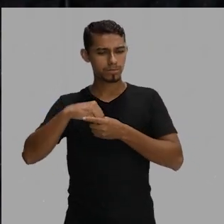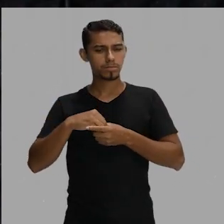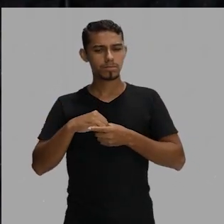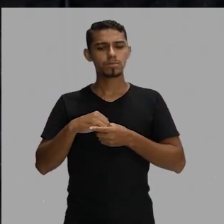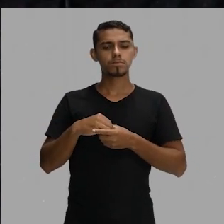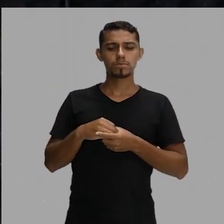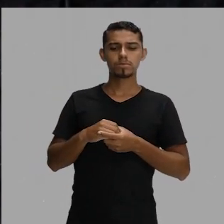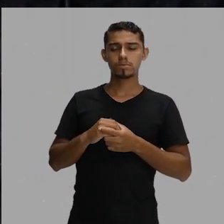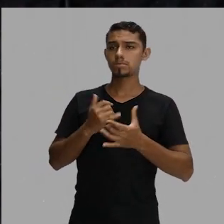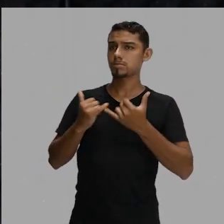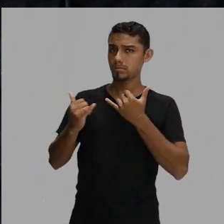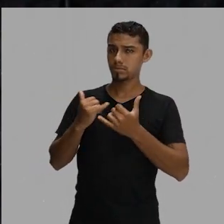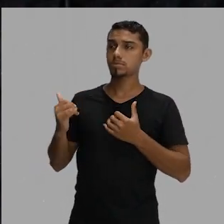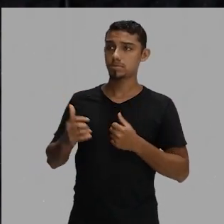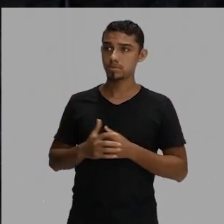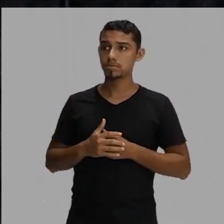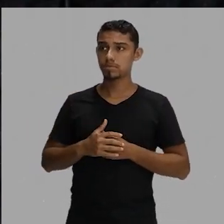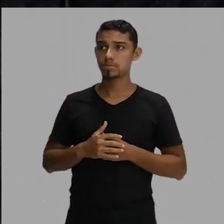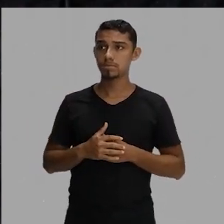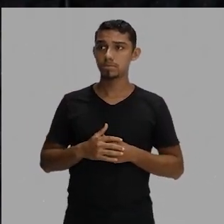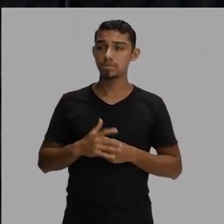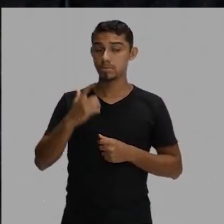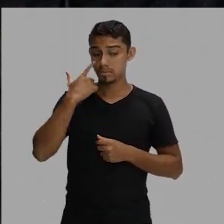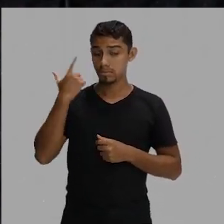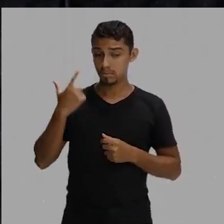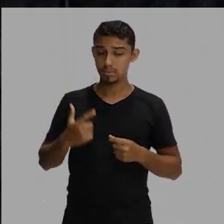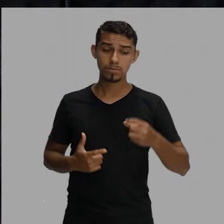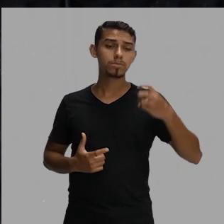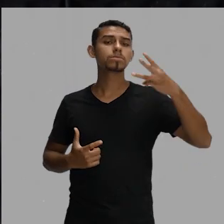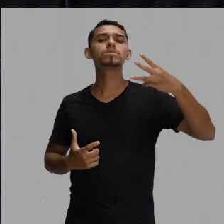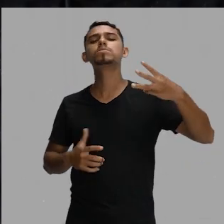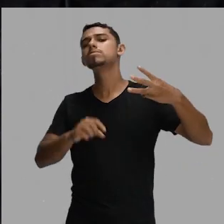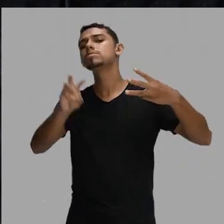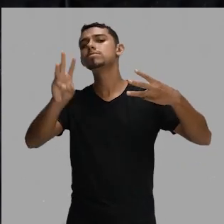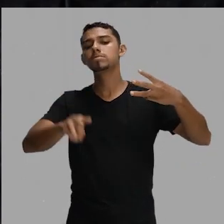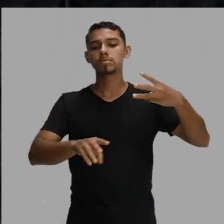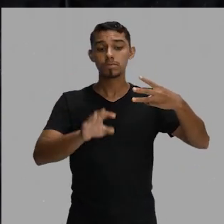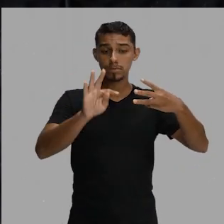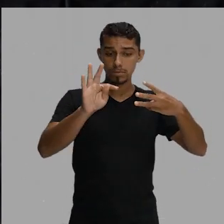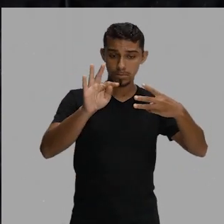seja, que tem maior parentesco, né, do que o 1 e 3. Quem é o 3 e 4?